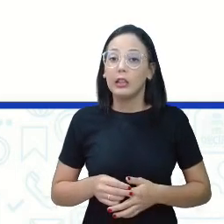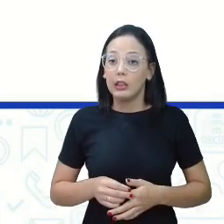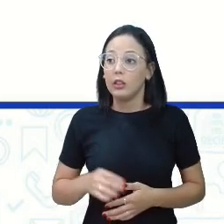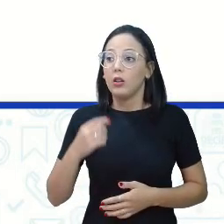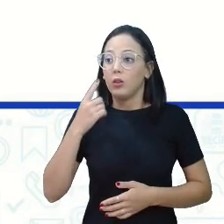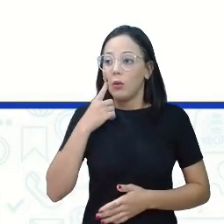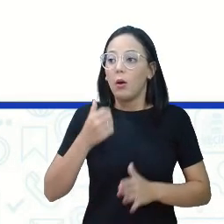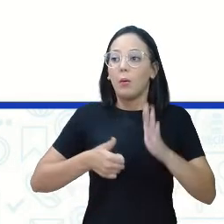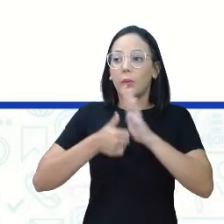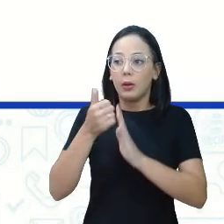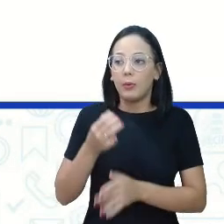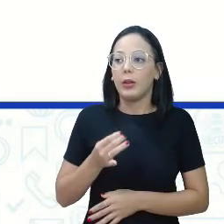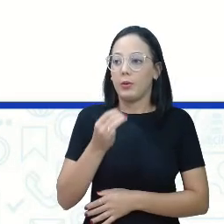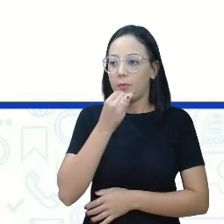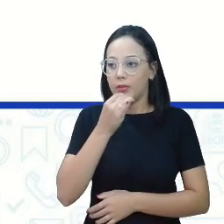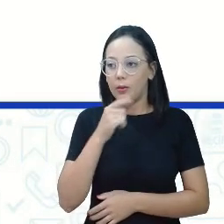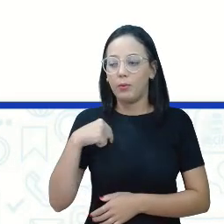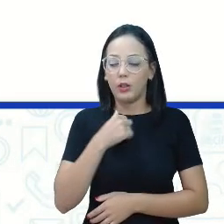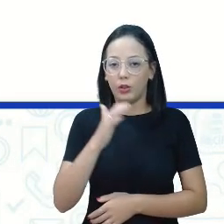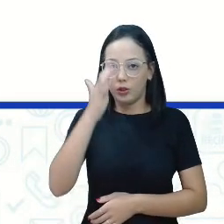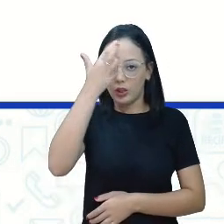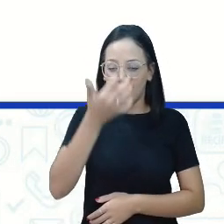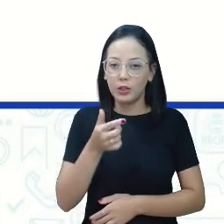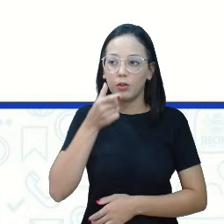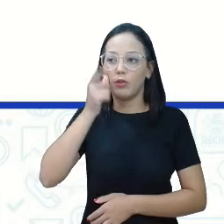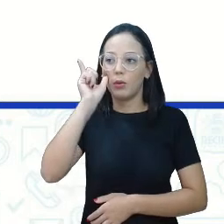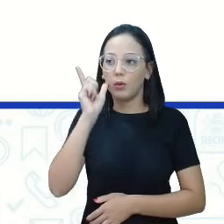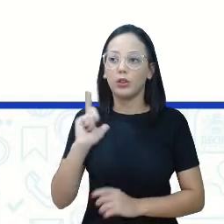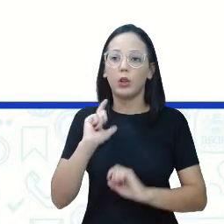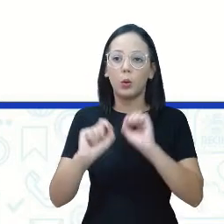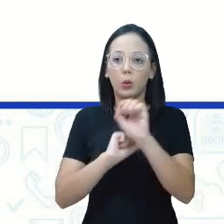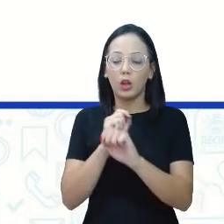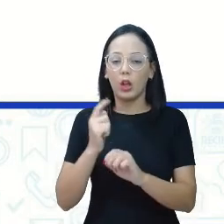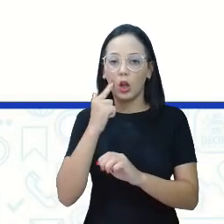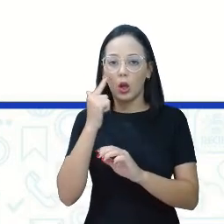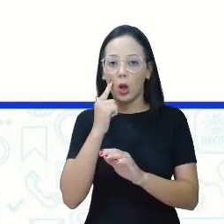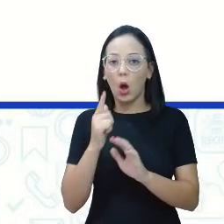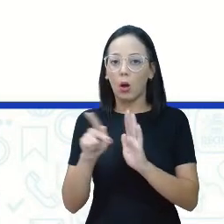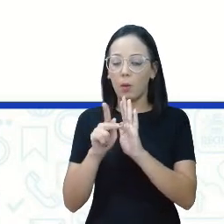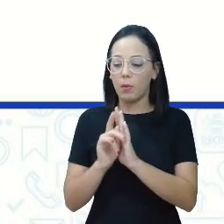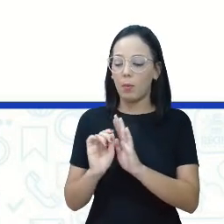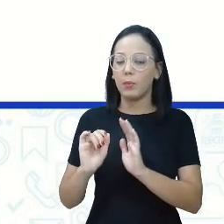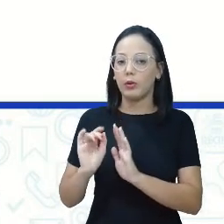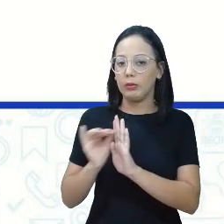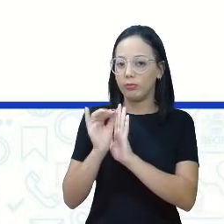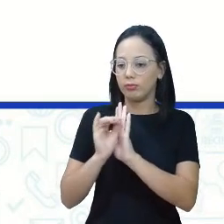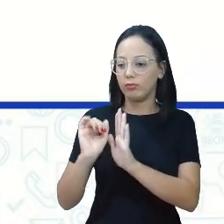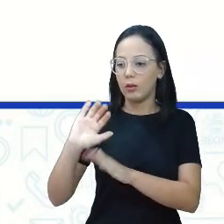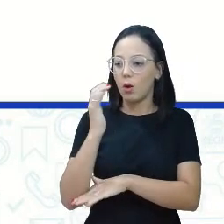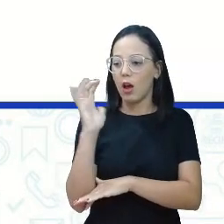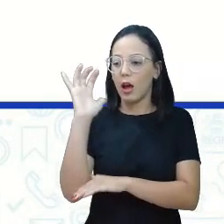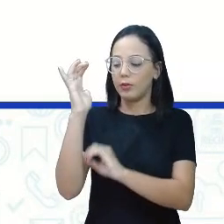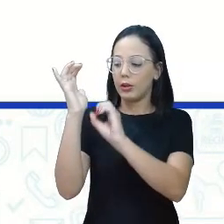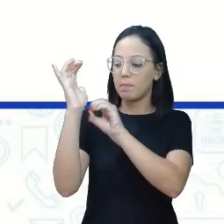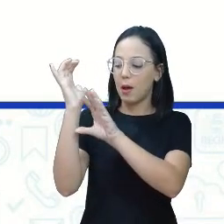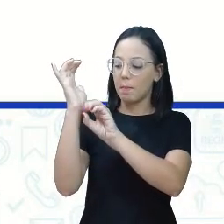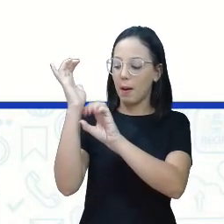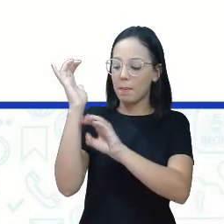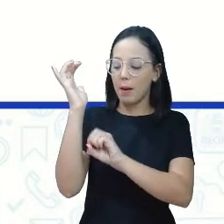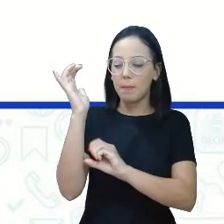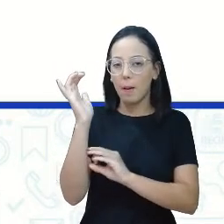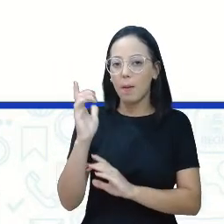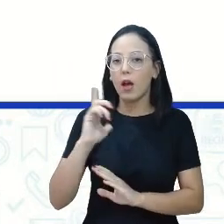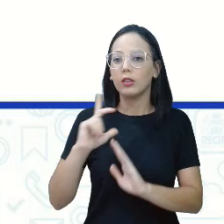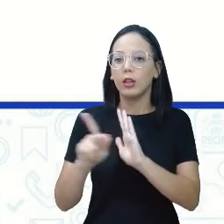gente conseguiu resolver ontem, né? A gente viu aí a ideia das luzinhas da árvore de Natal piscando. Vimos que cada uma, né, cada